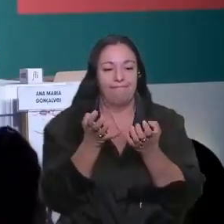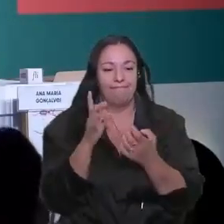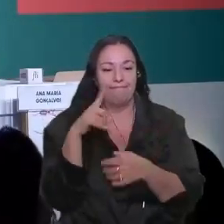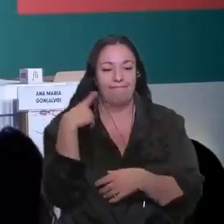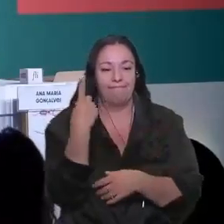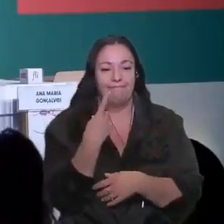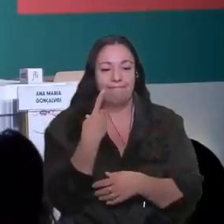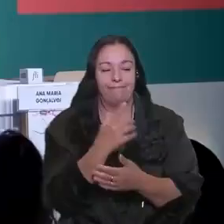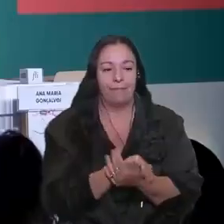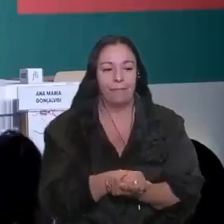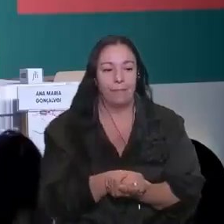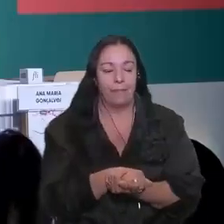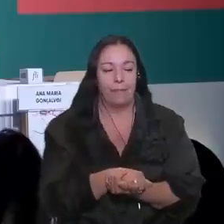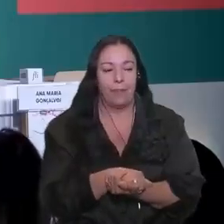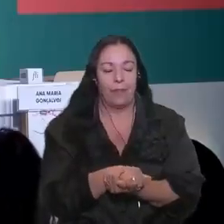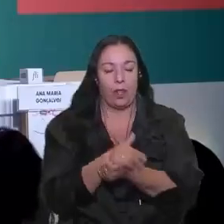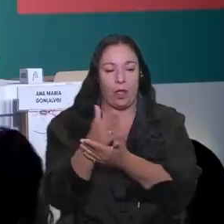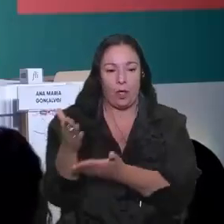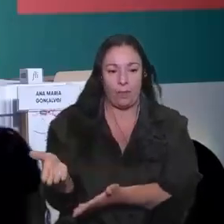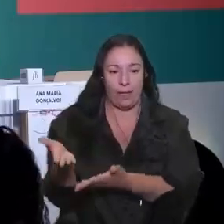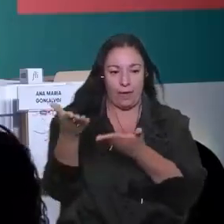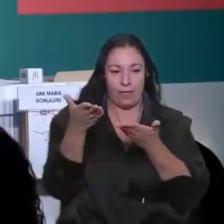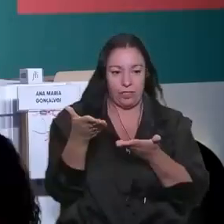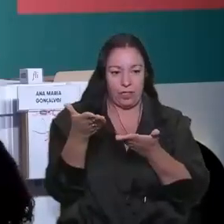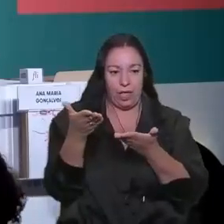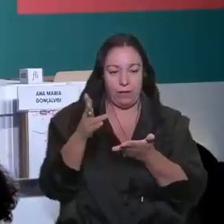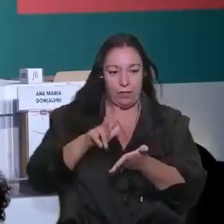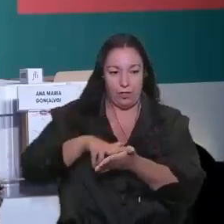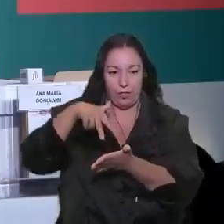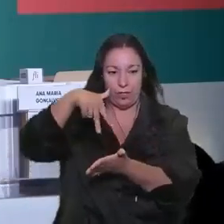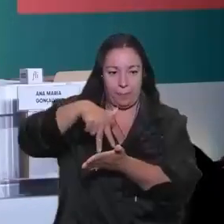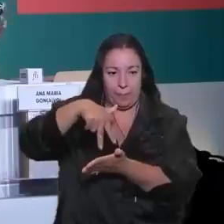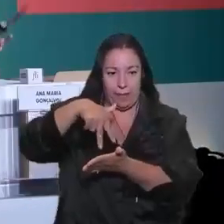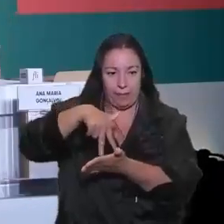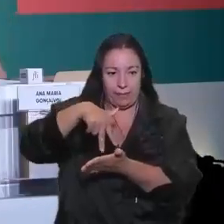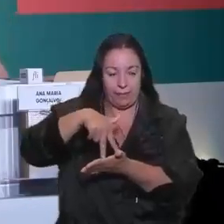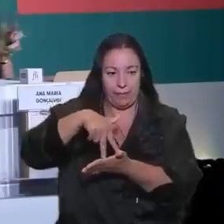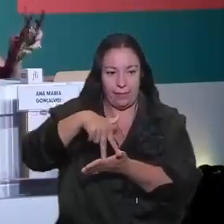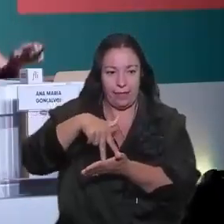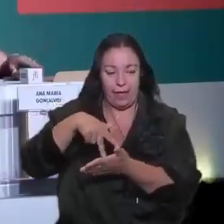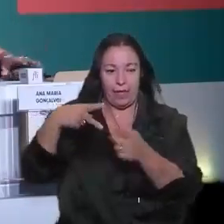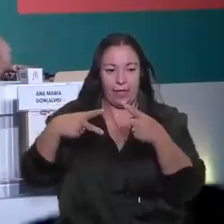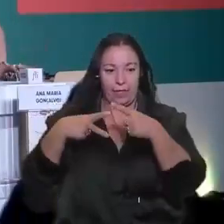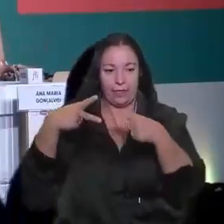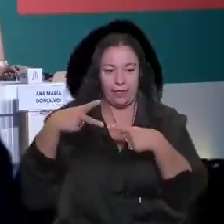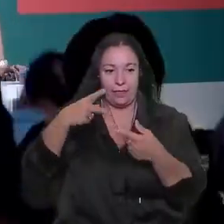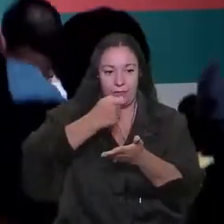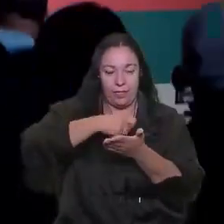nós agora homenageamos com uma salva de palmas de pé esses 2 grandes escritores.